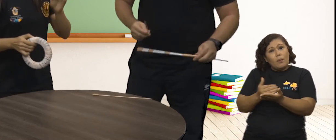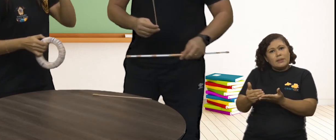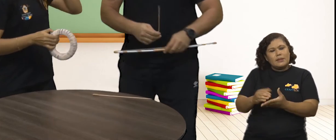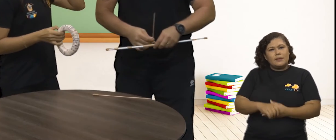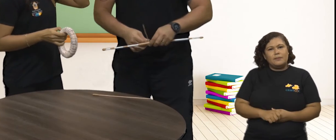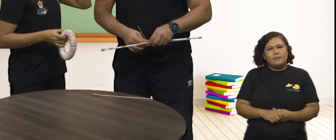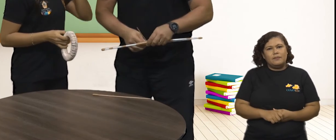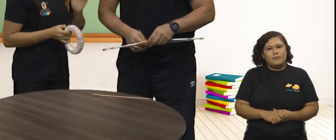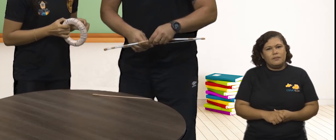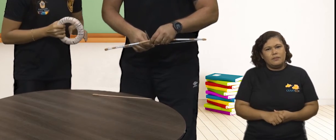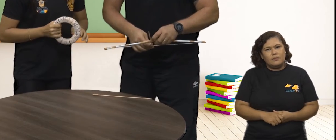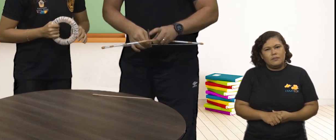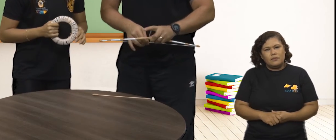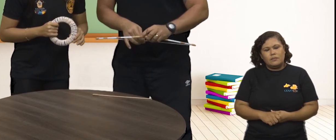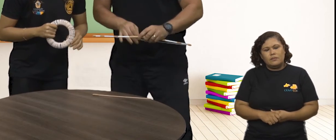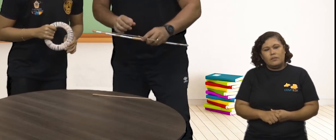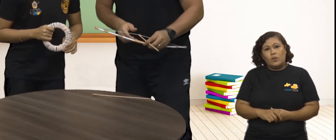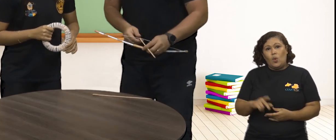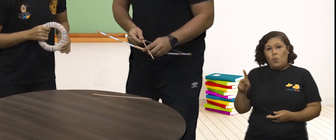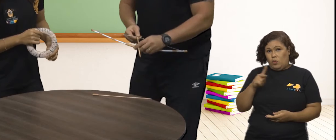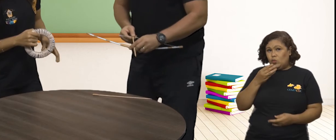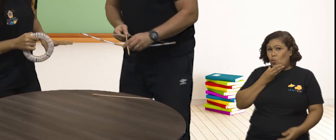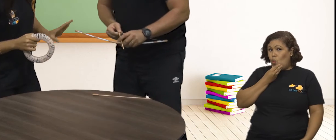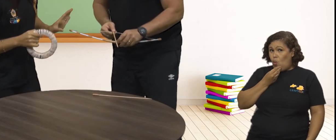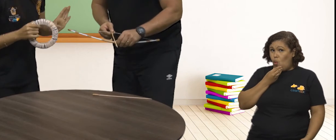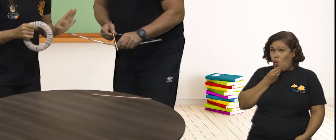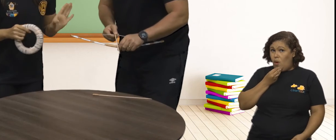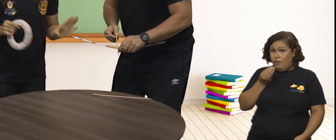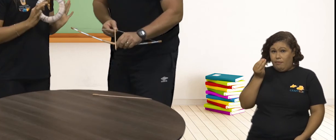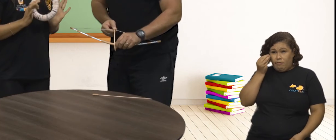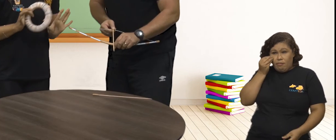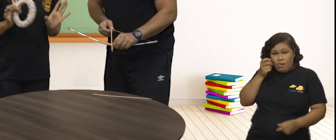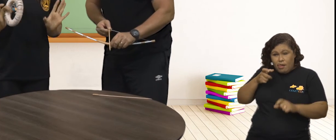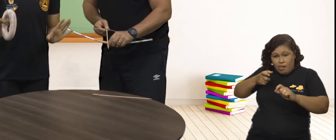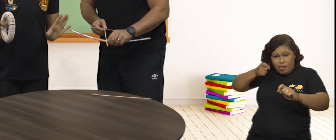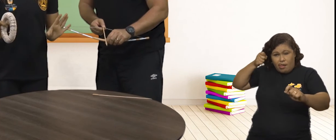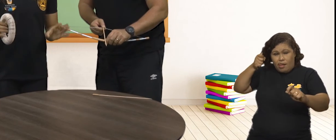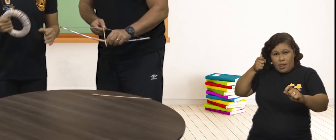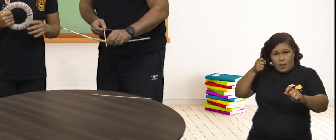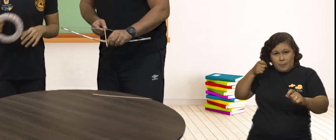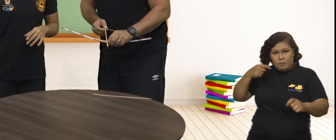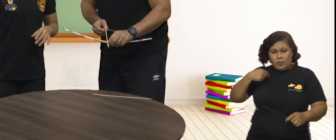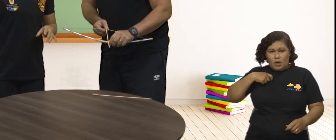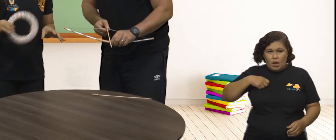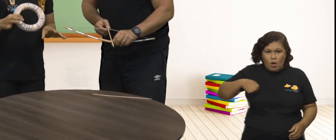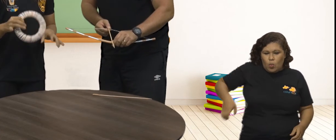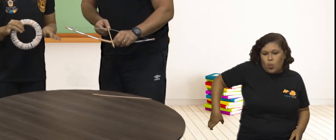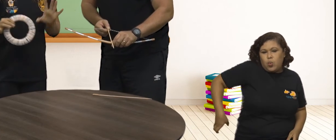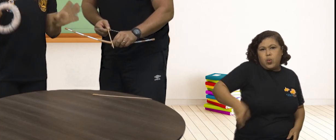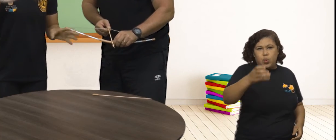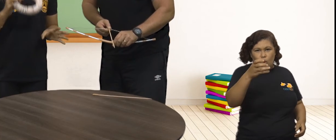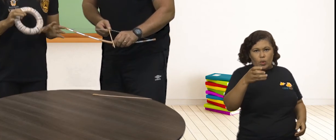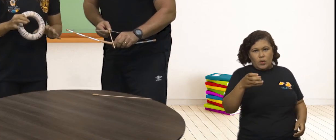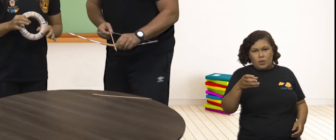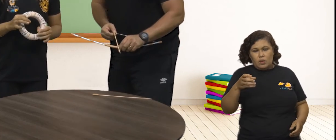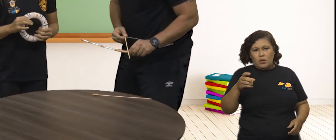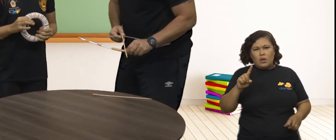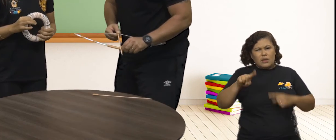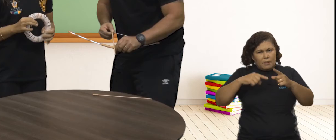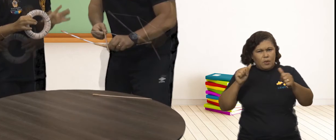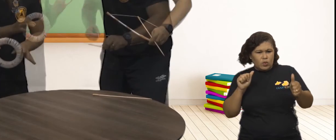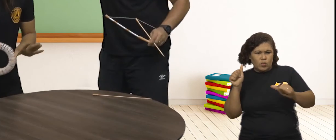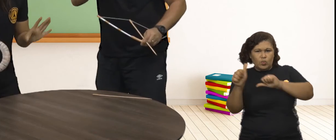começar. O professor vai ficar tentando acertar e eu vou ser o lançador. Depois a gente muda